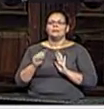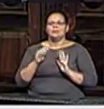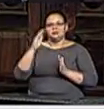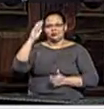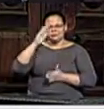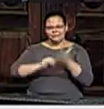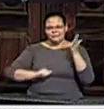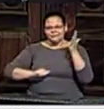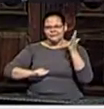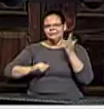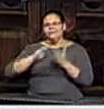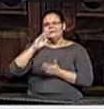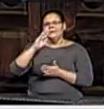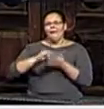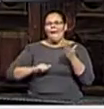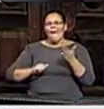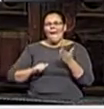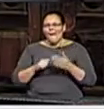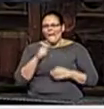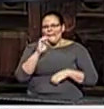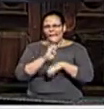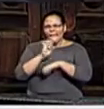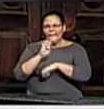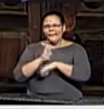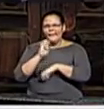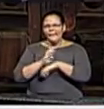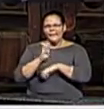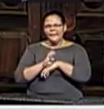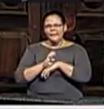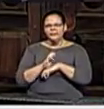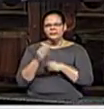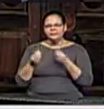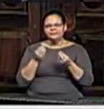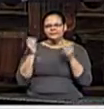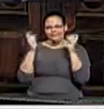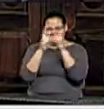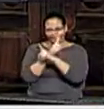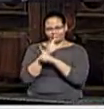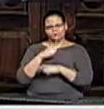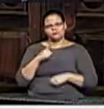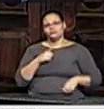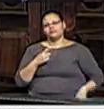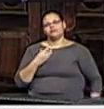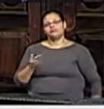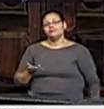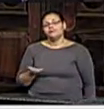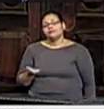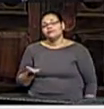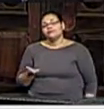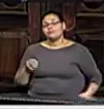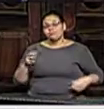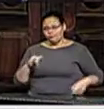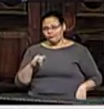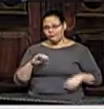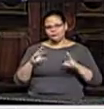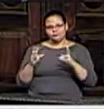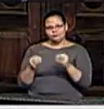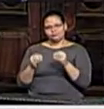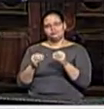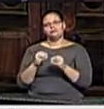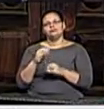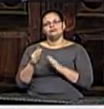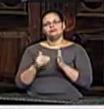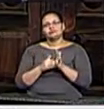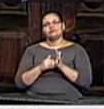tirar o Estado da situação difícil em que se encontra, se tudo que